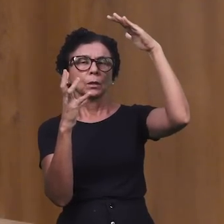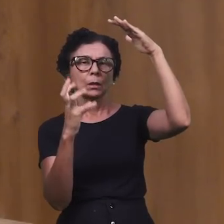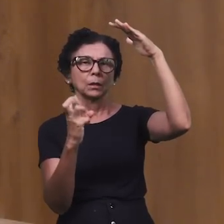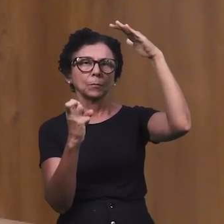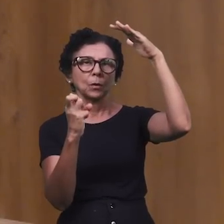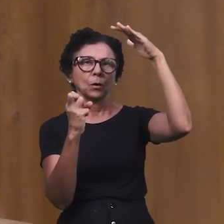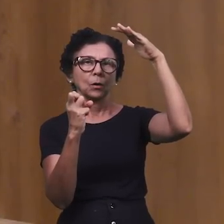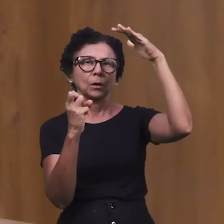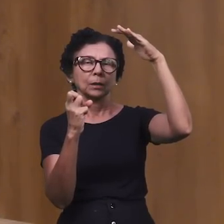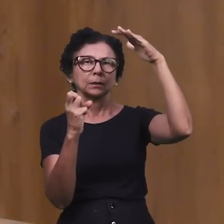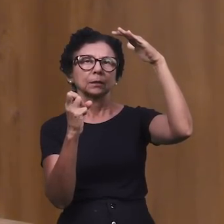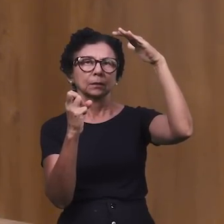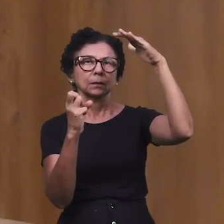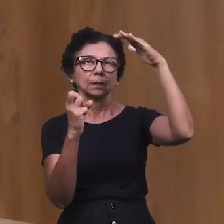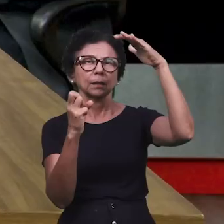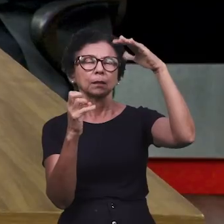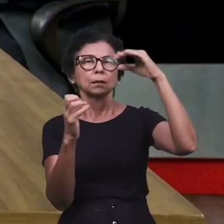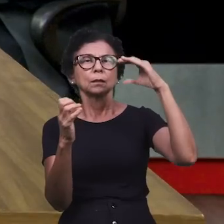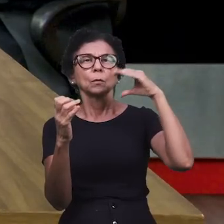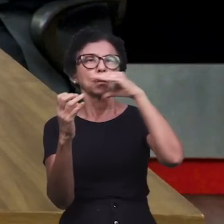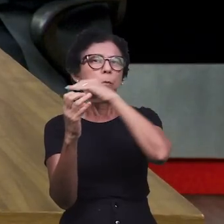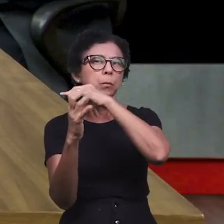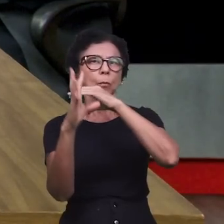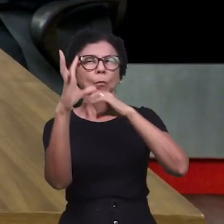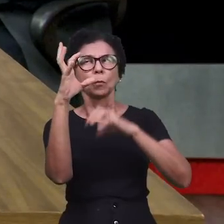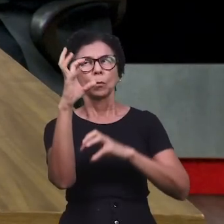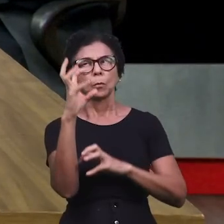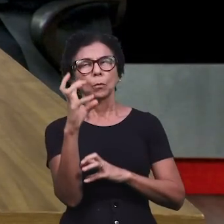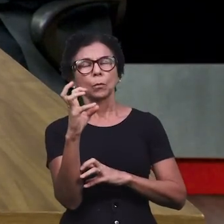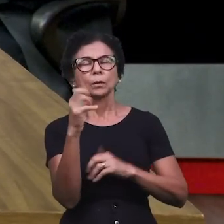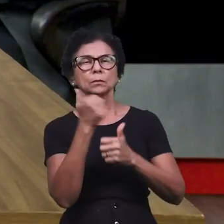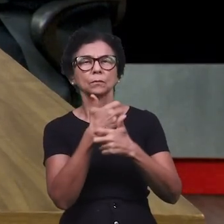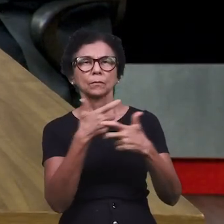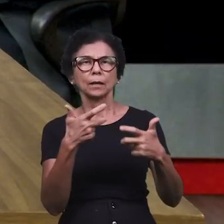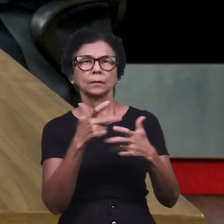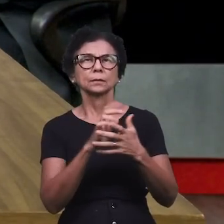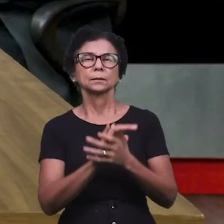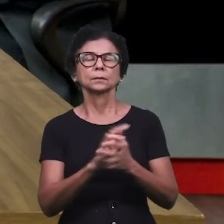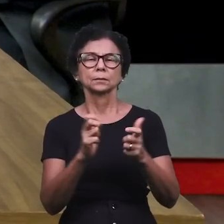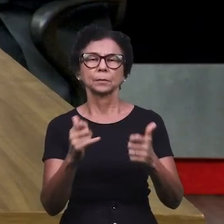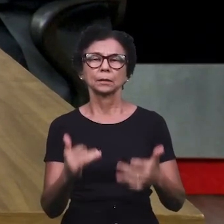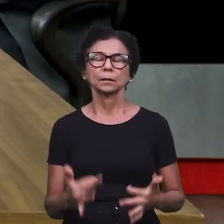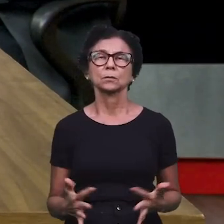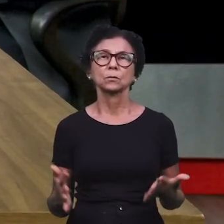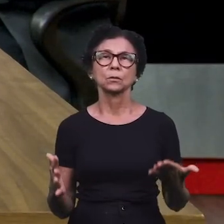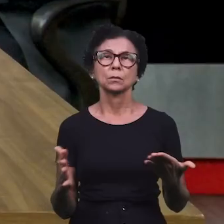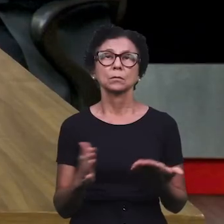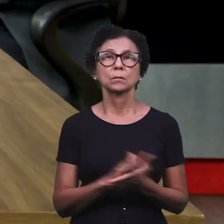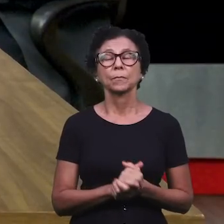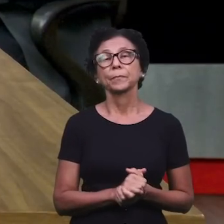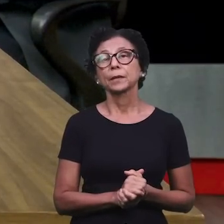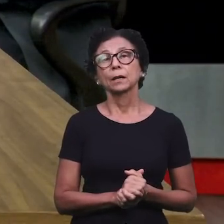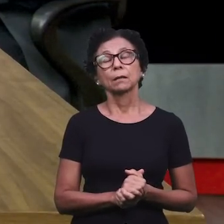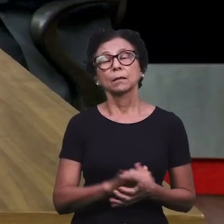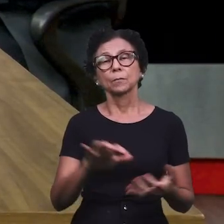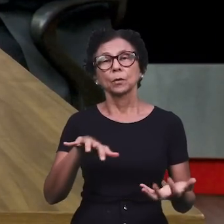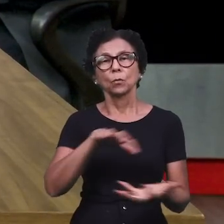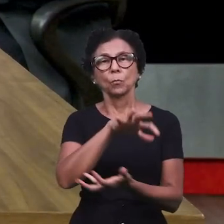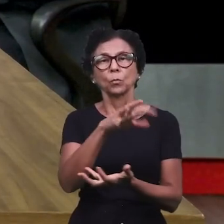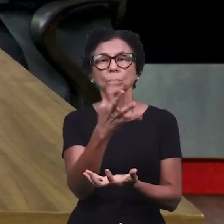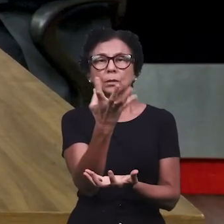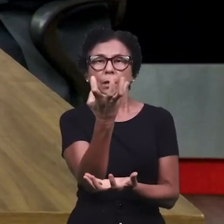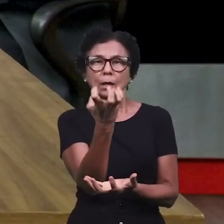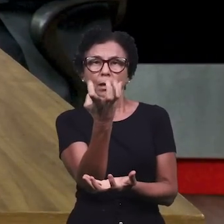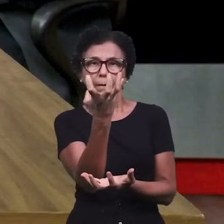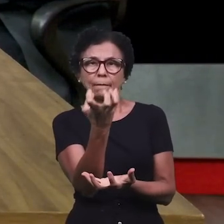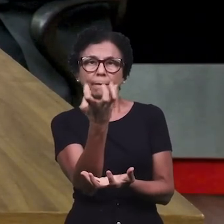estufa muito grande, muito né? forte. O oxigênio também. Então você tem vários fatores, está citando só alguns aqui. Você tem a própria gravidade do nosso planeta, que